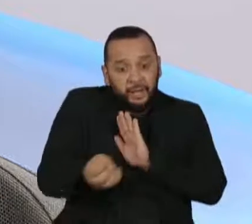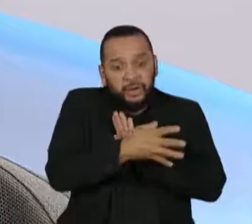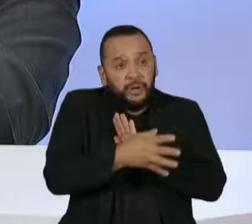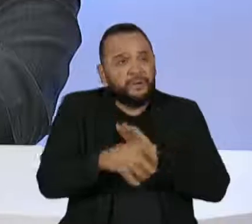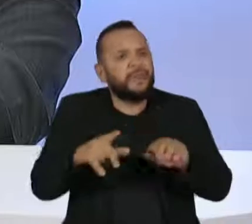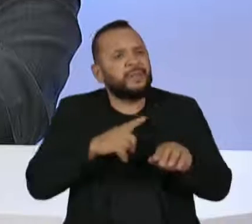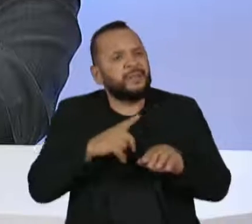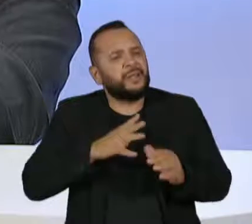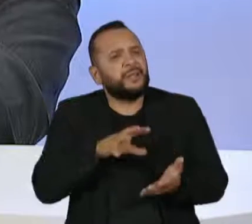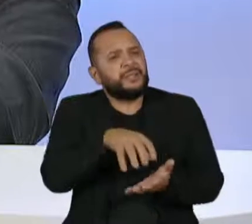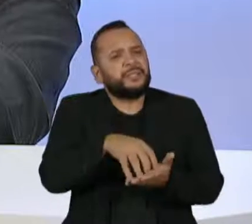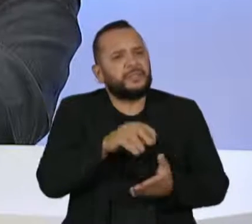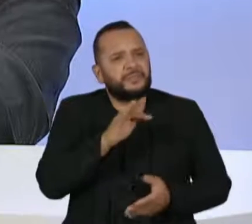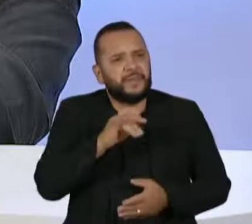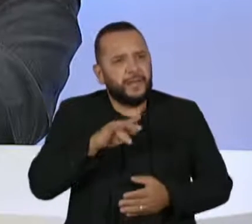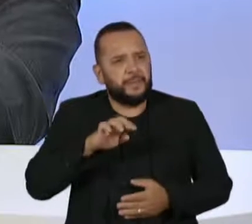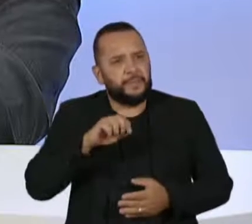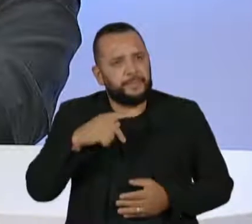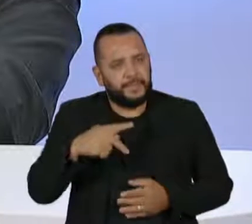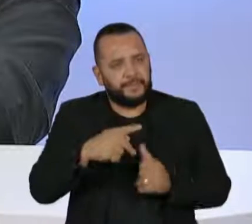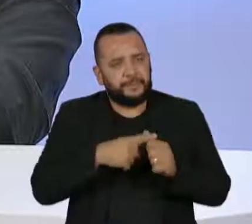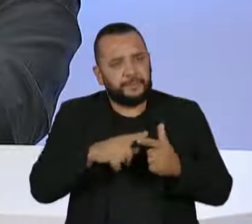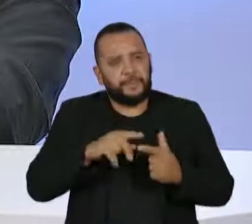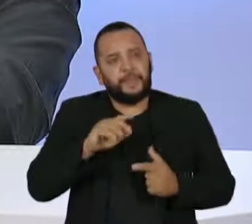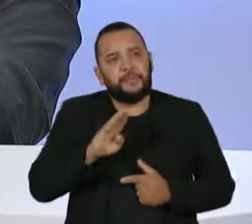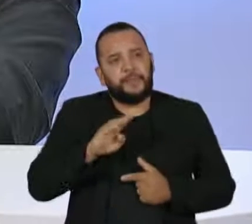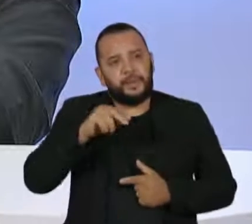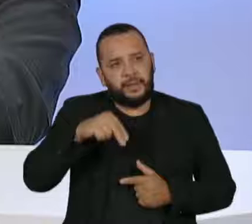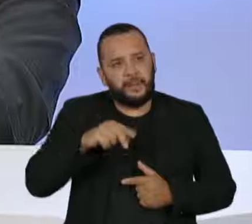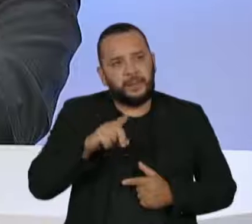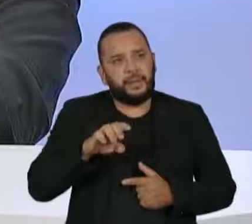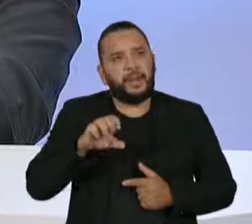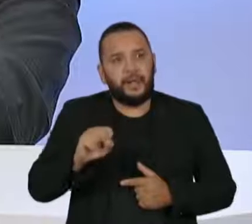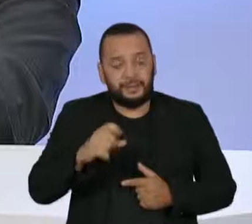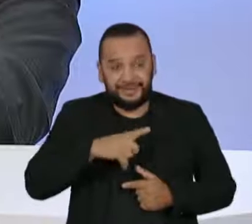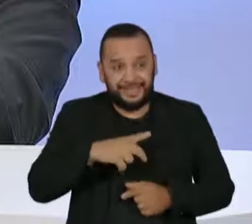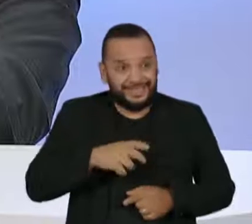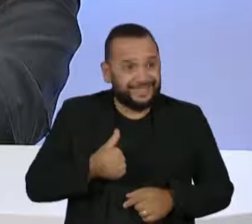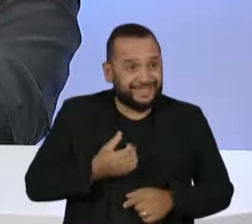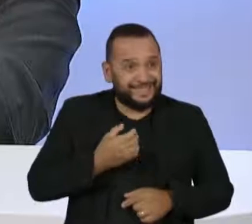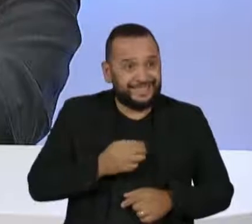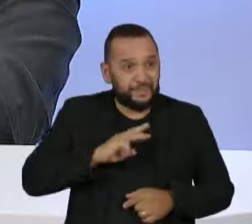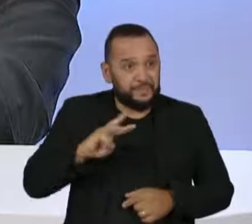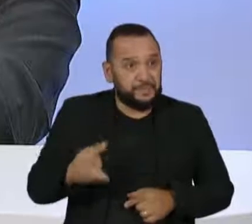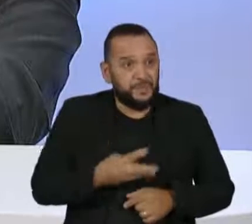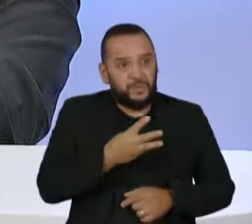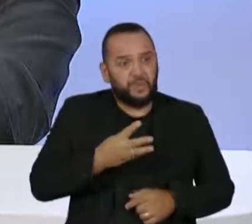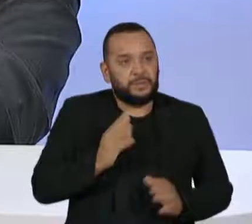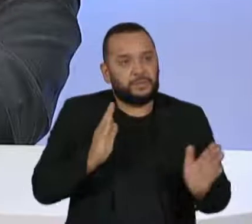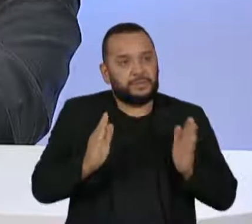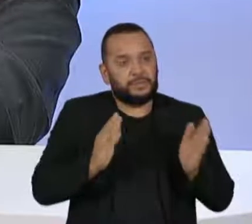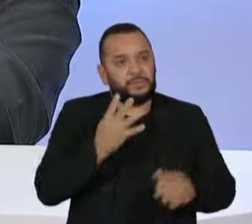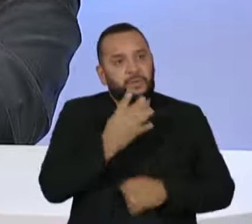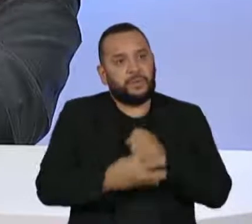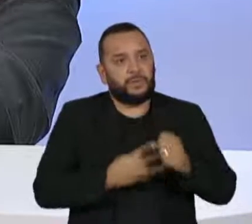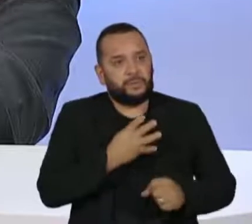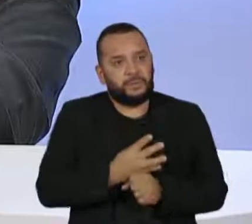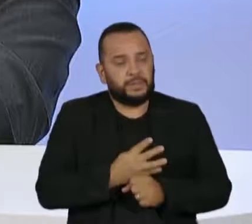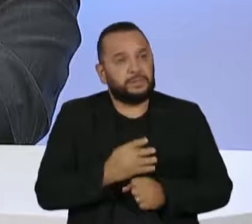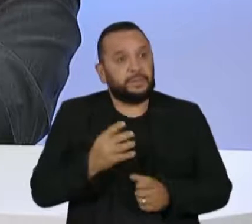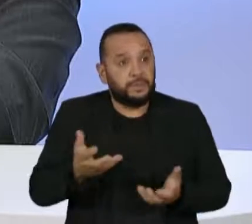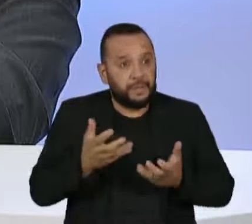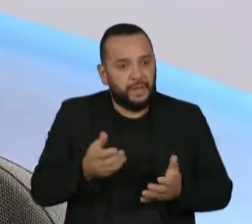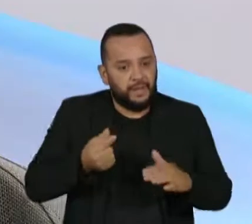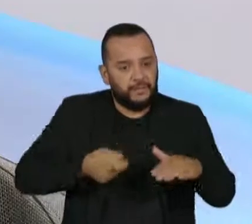agências FINEP, BNDES, de 60 bilhões nos próximos 4 anos em